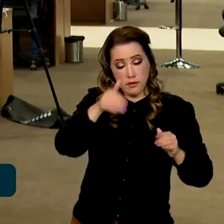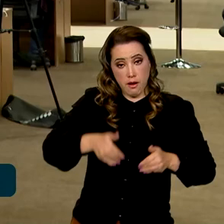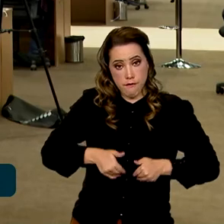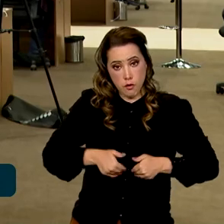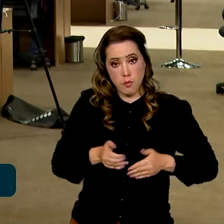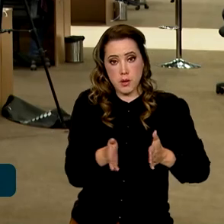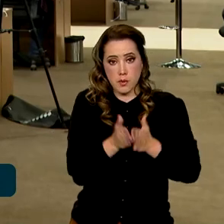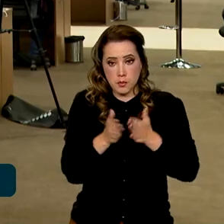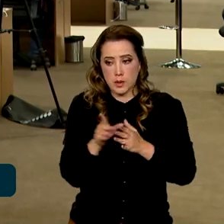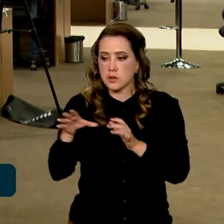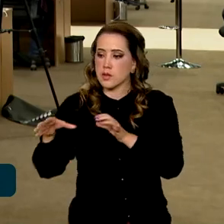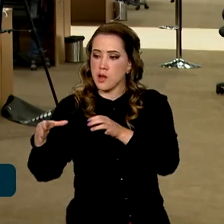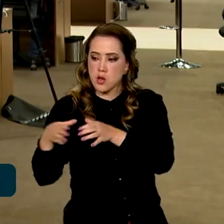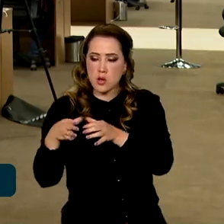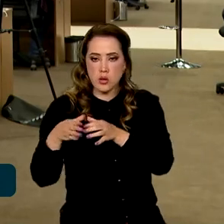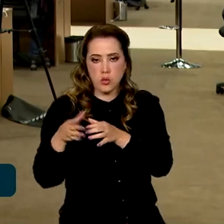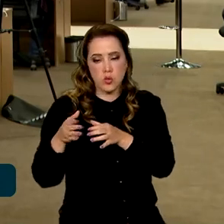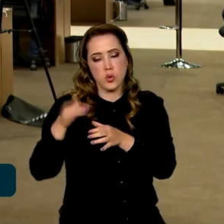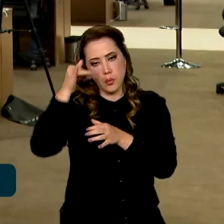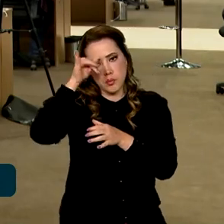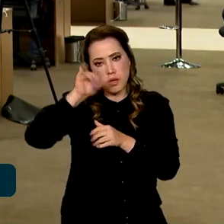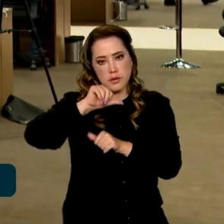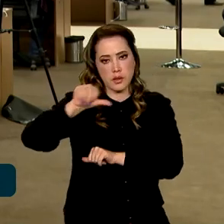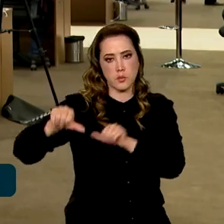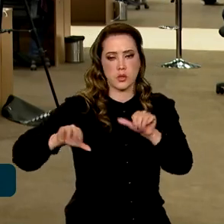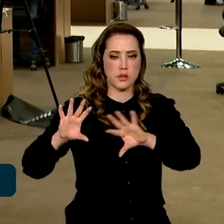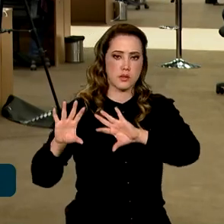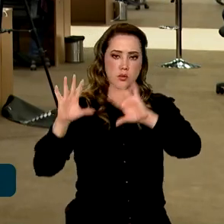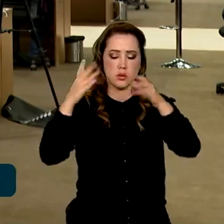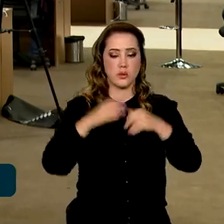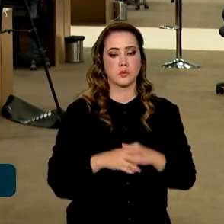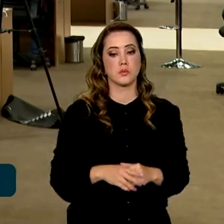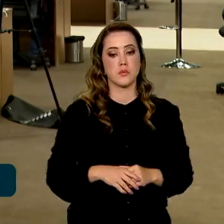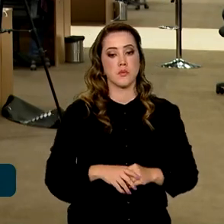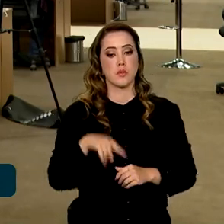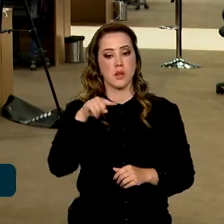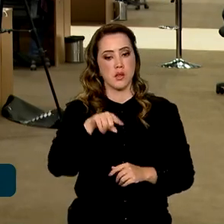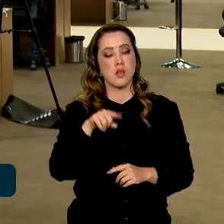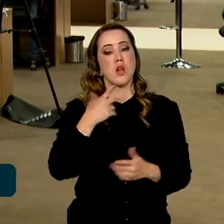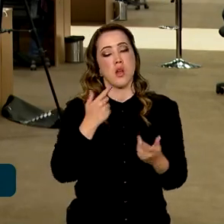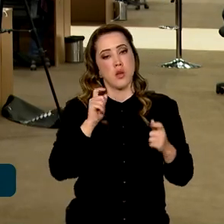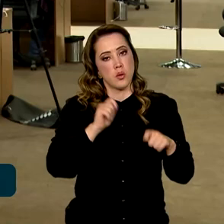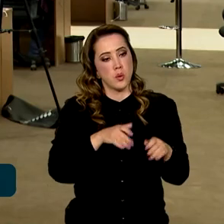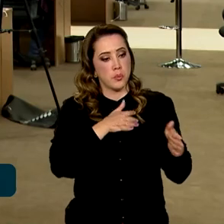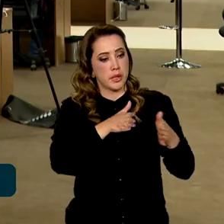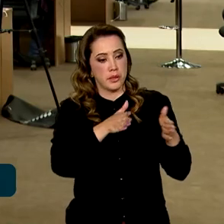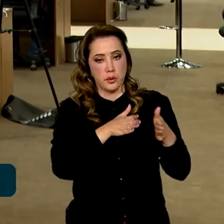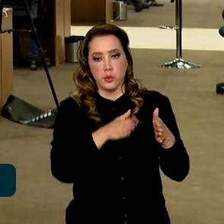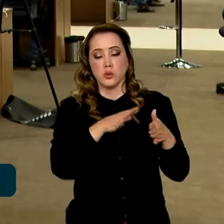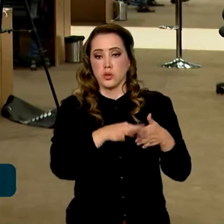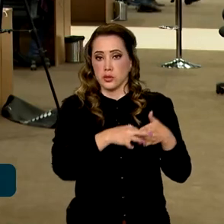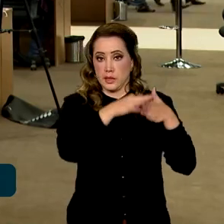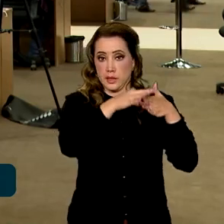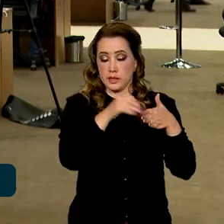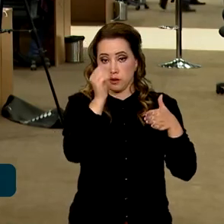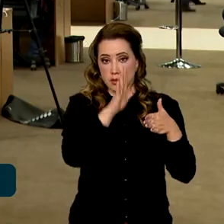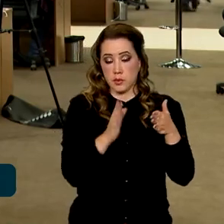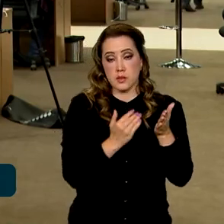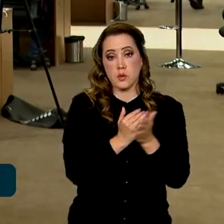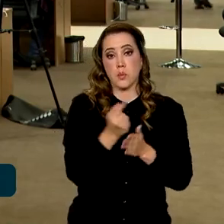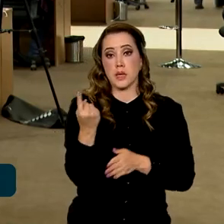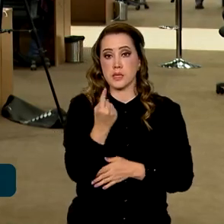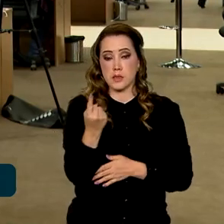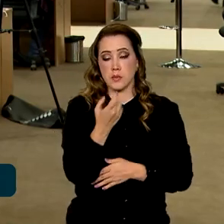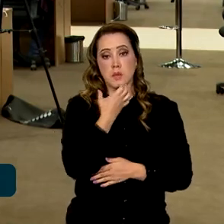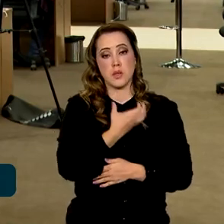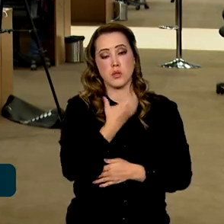Pobreza e a Mobilização contra a Mudança do Clima. O mandato rotativo do Brasil começa oficialmente em 1º de dezembro